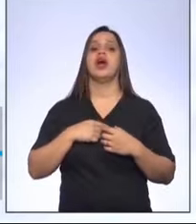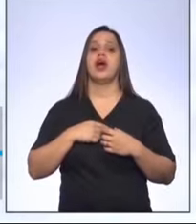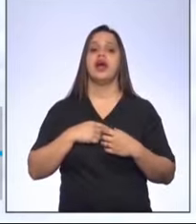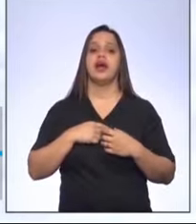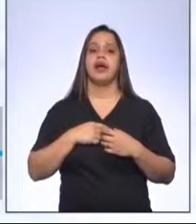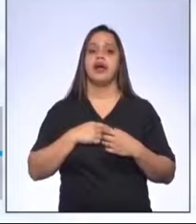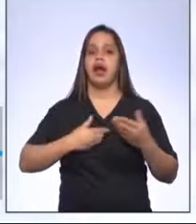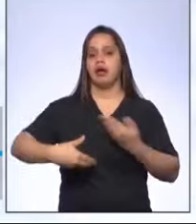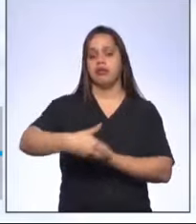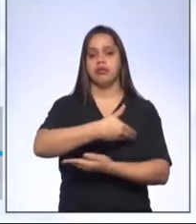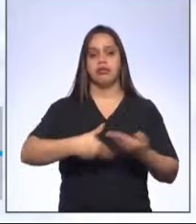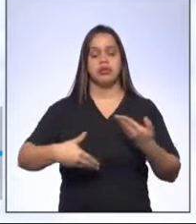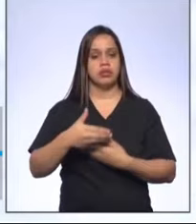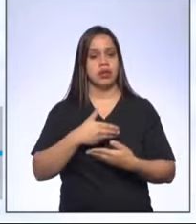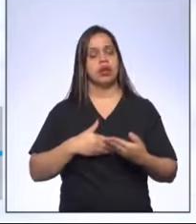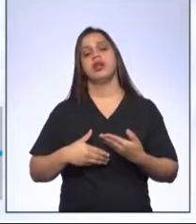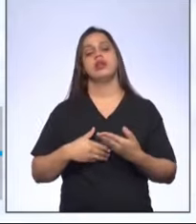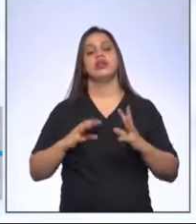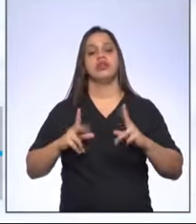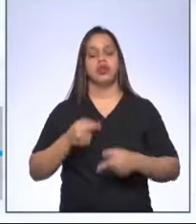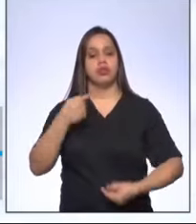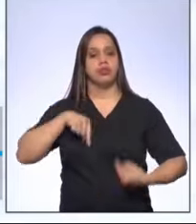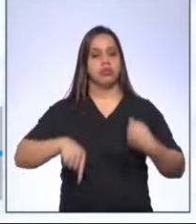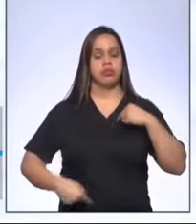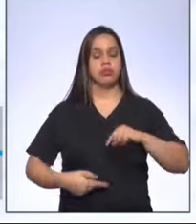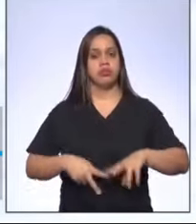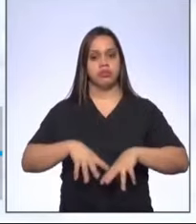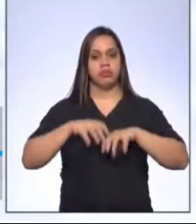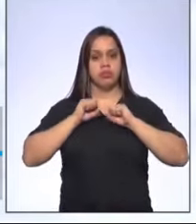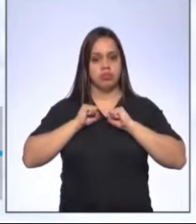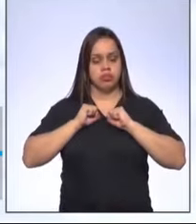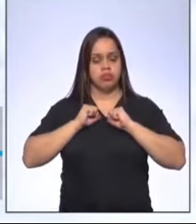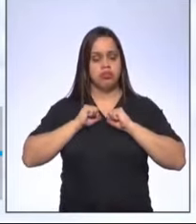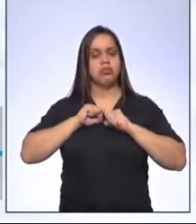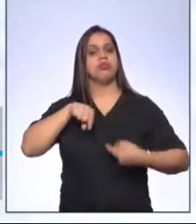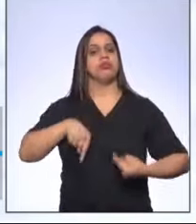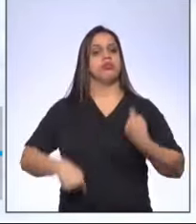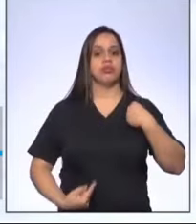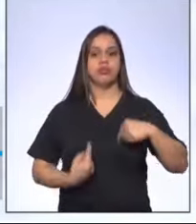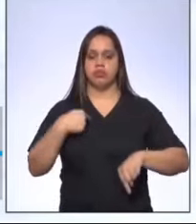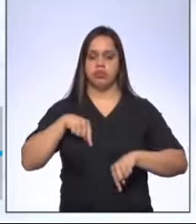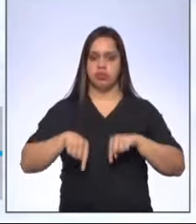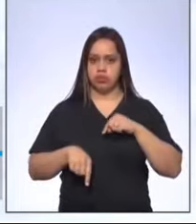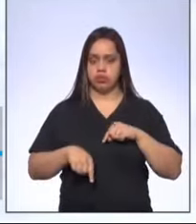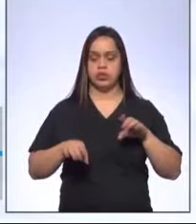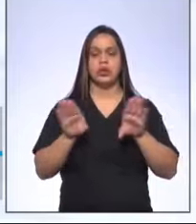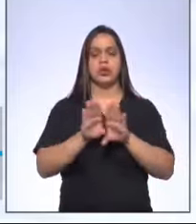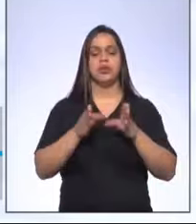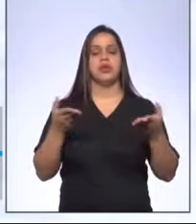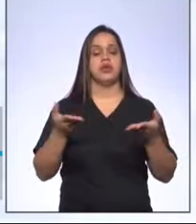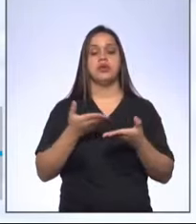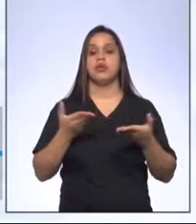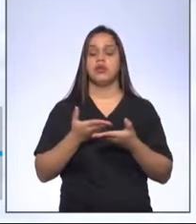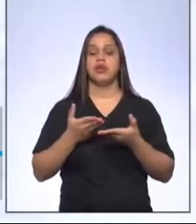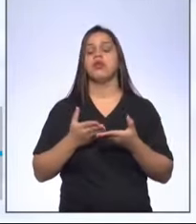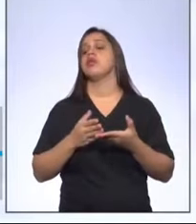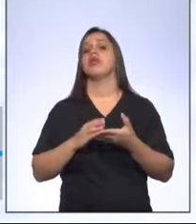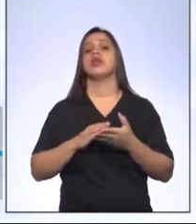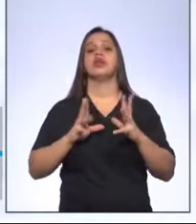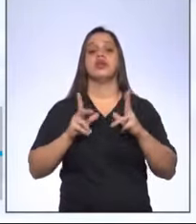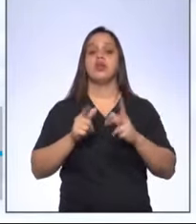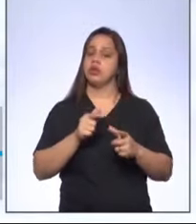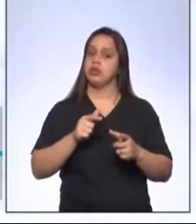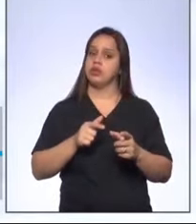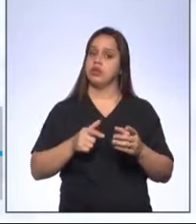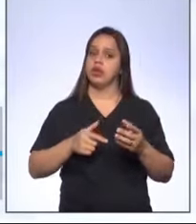sistema respiratório, a interação do sistema respiratório com o sistema digestório. E eu